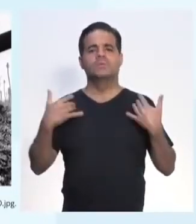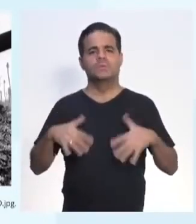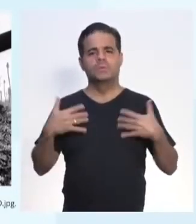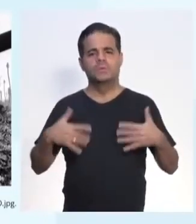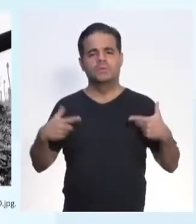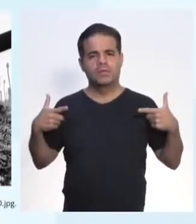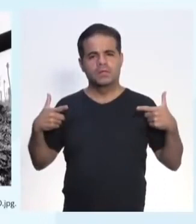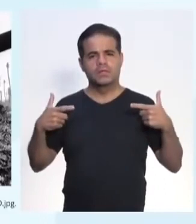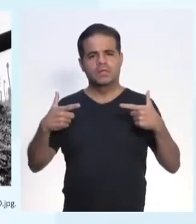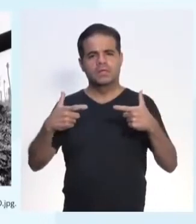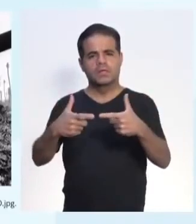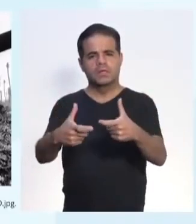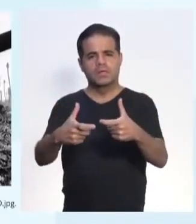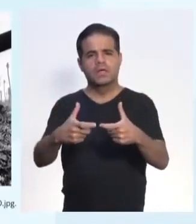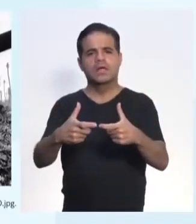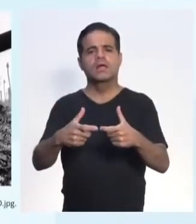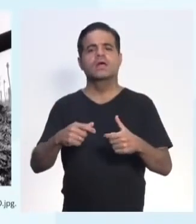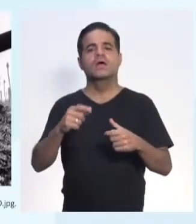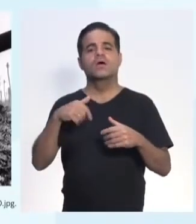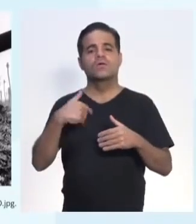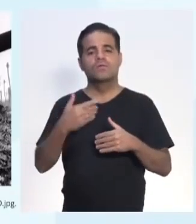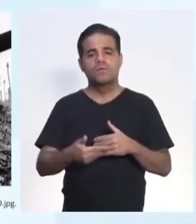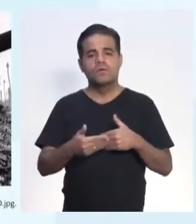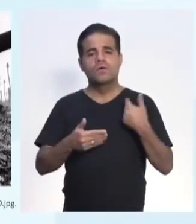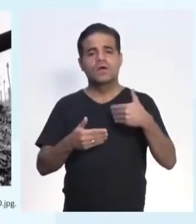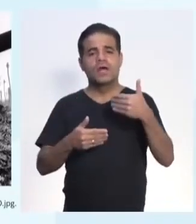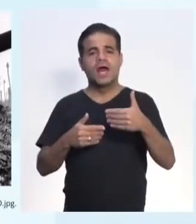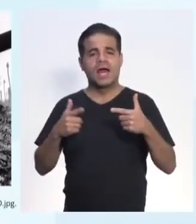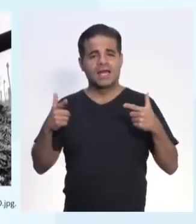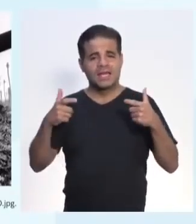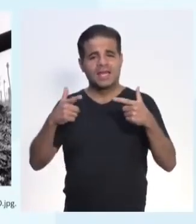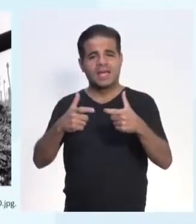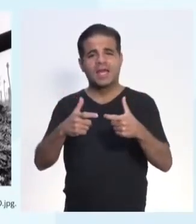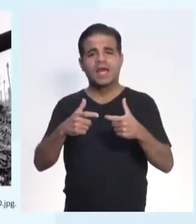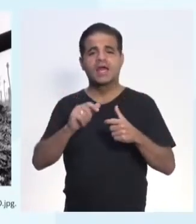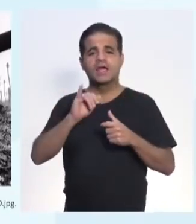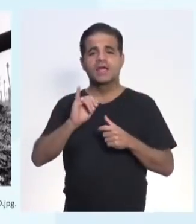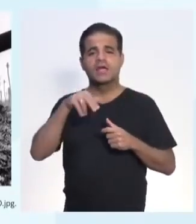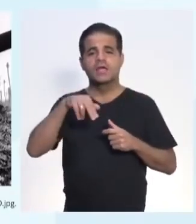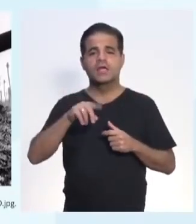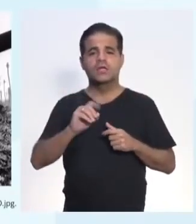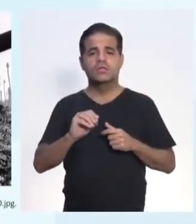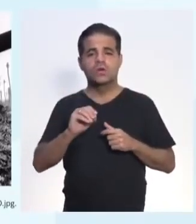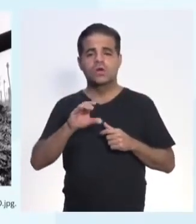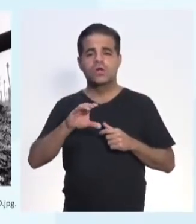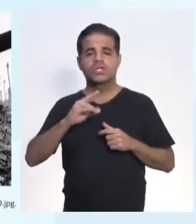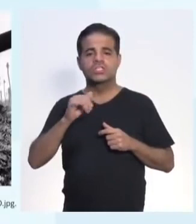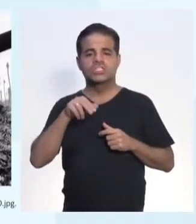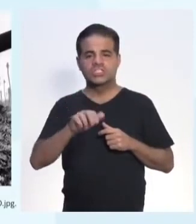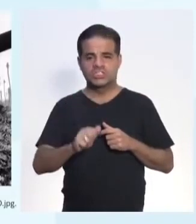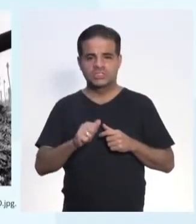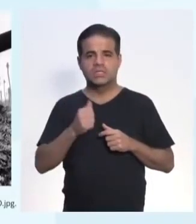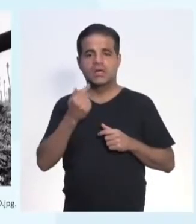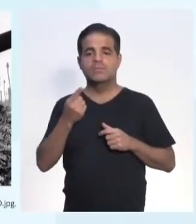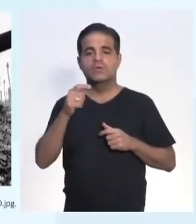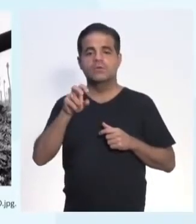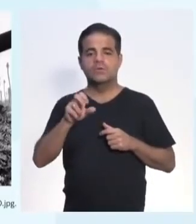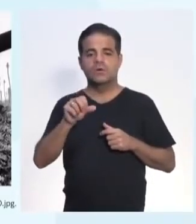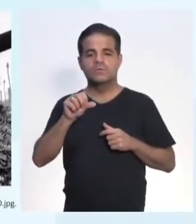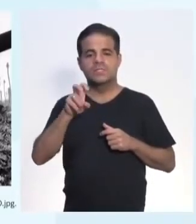1959 a 75, foi um desdobramento da Guerra da Indochina,